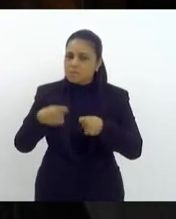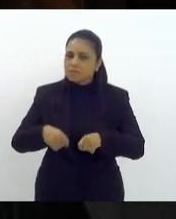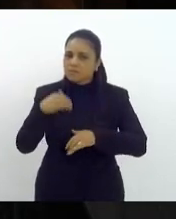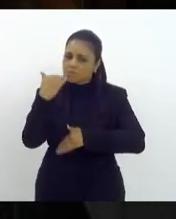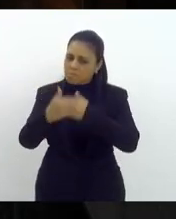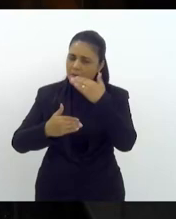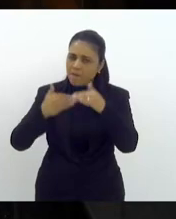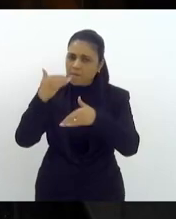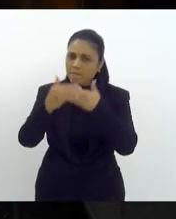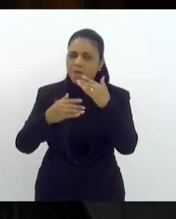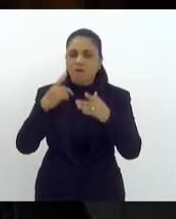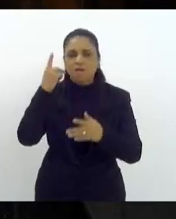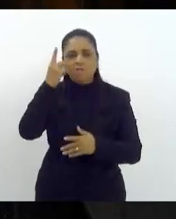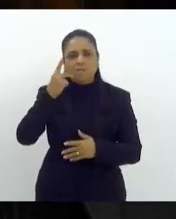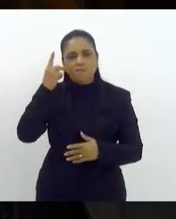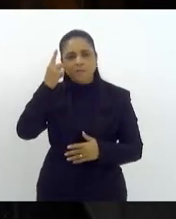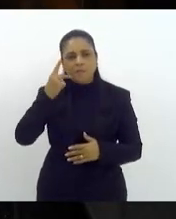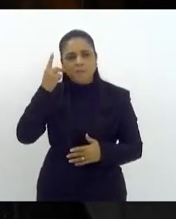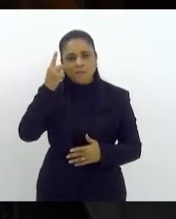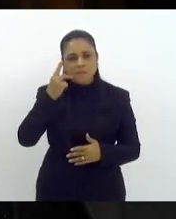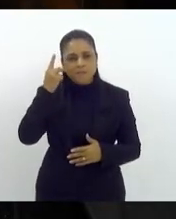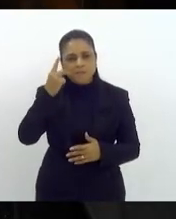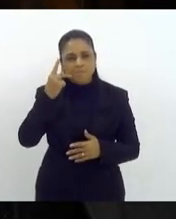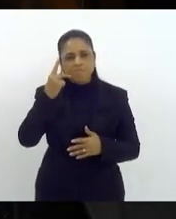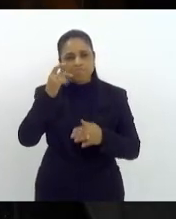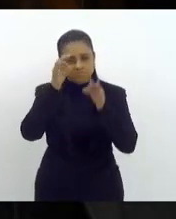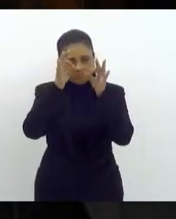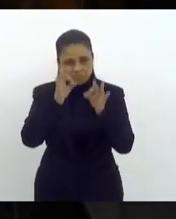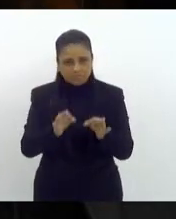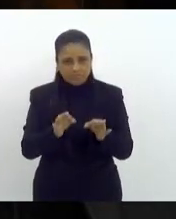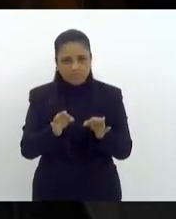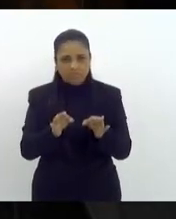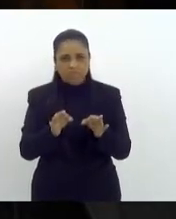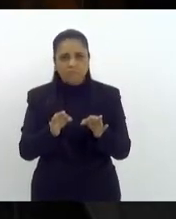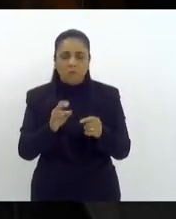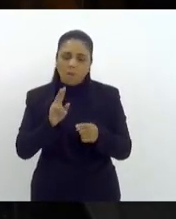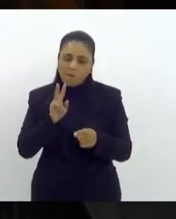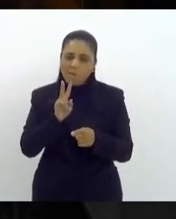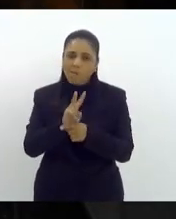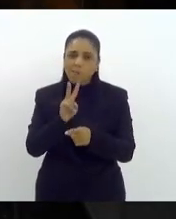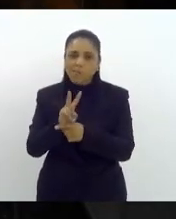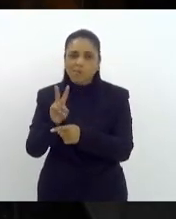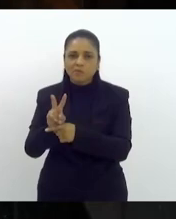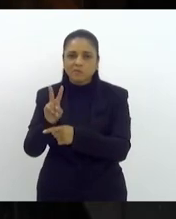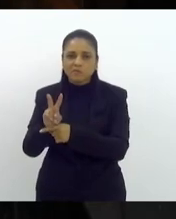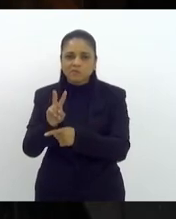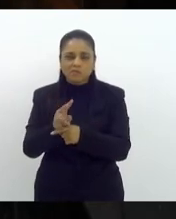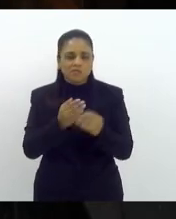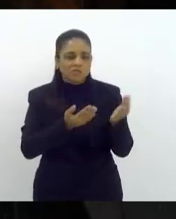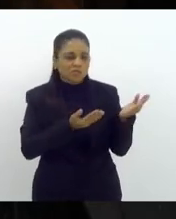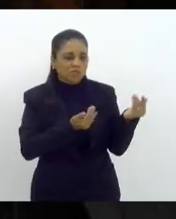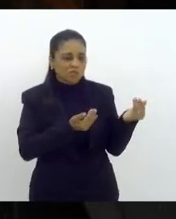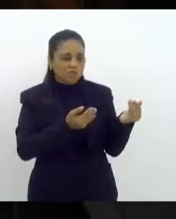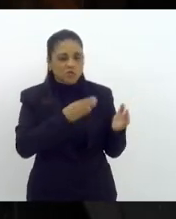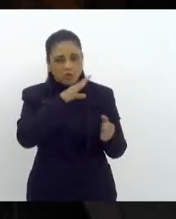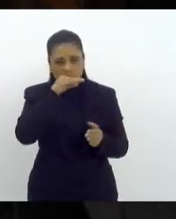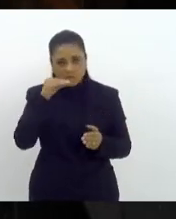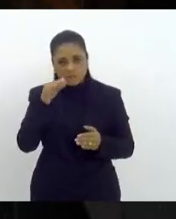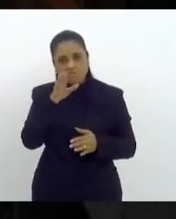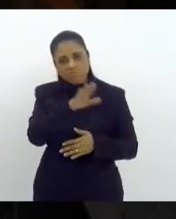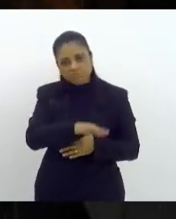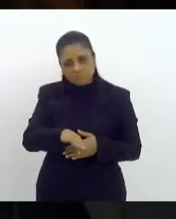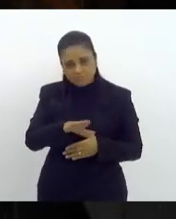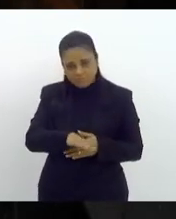em políticas públicas efetivas para proteger nossos jovens nossas crianças